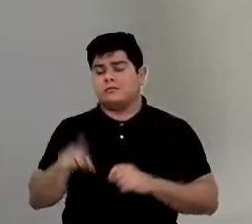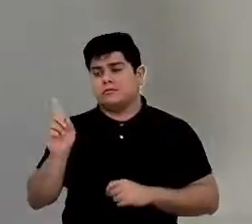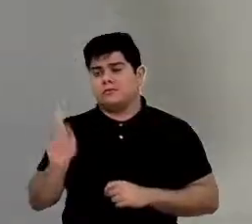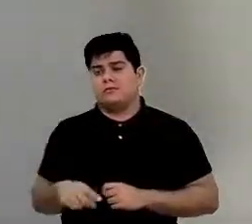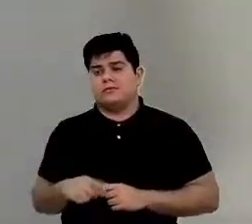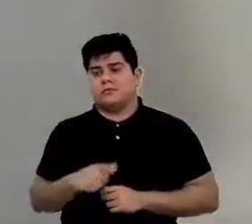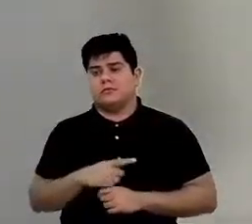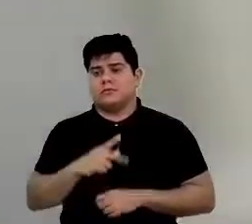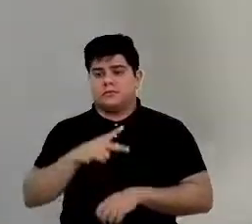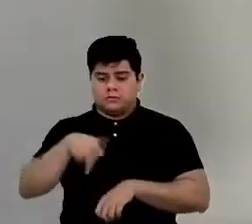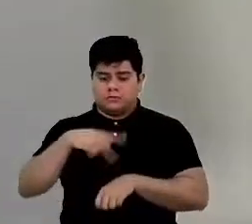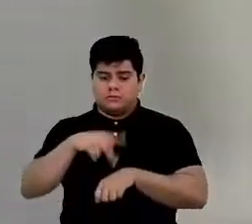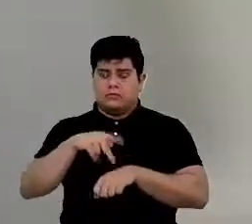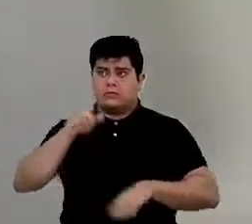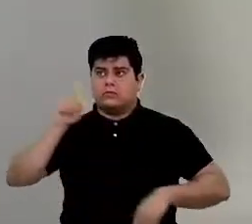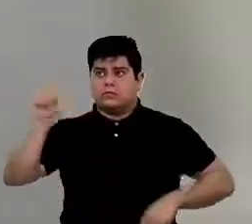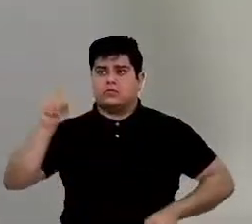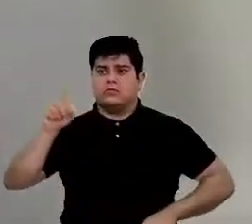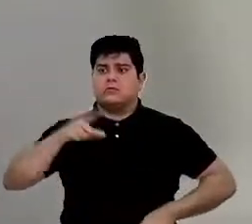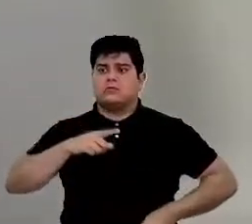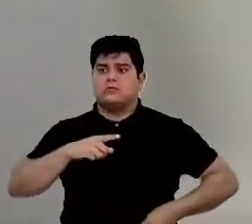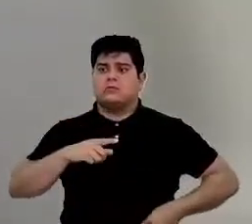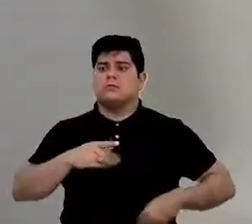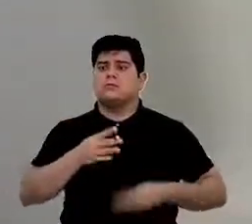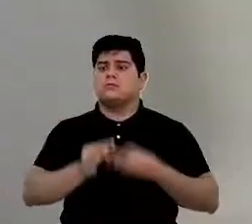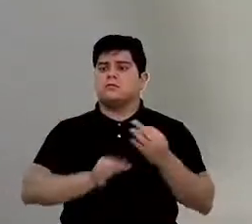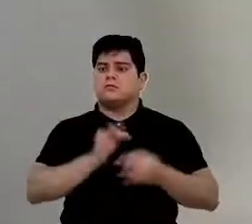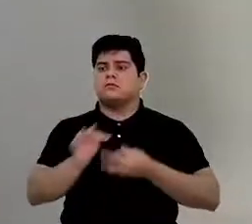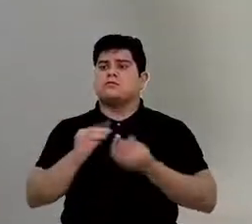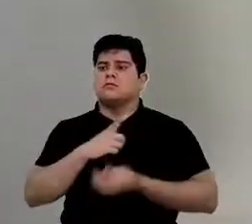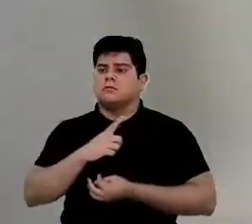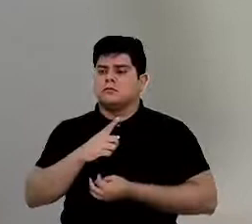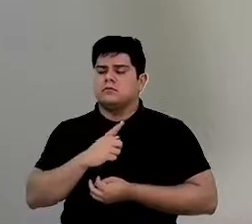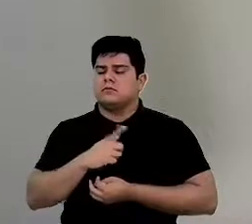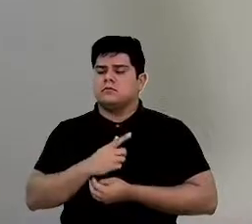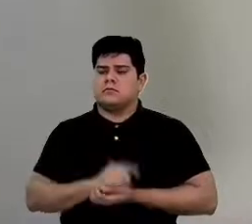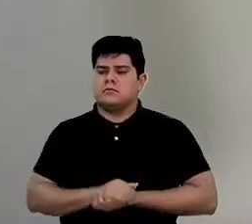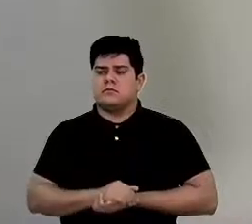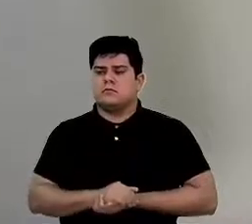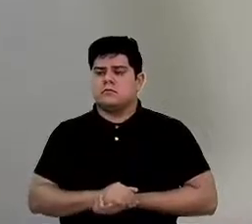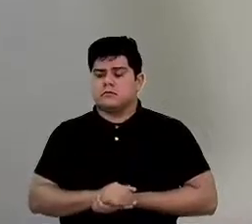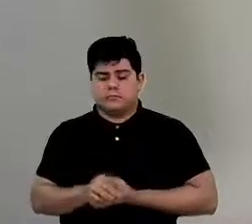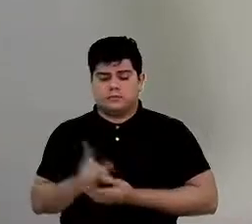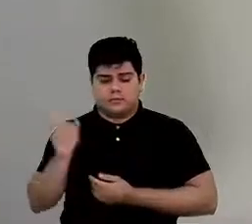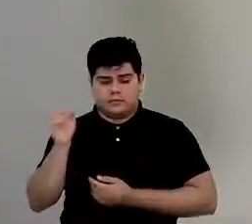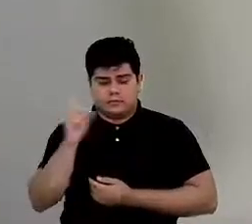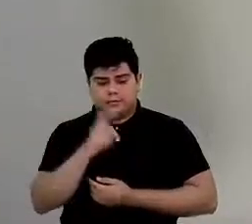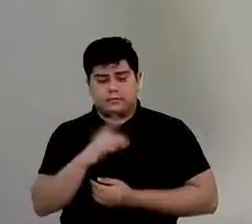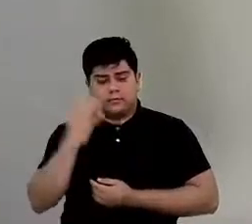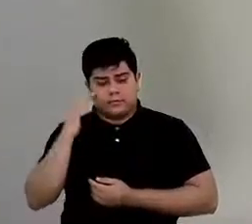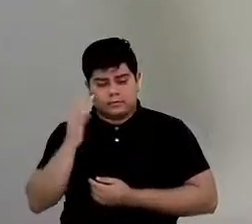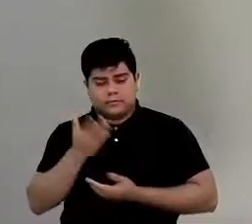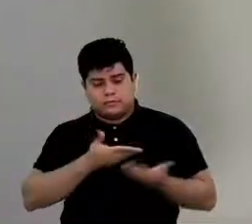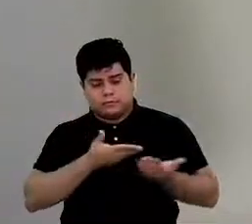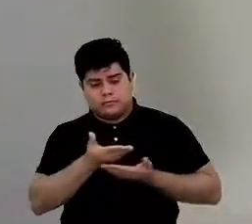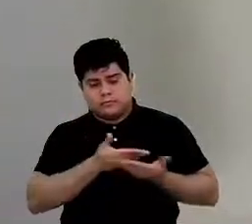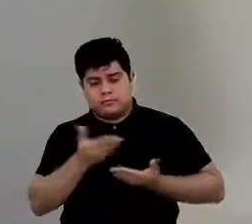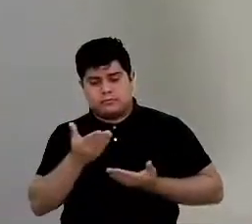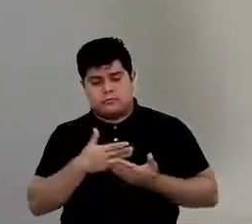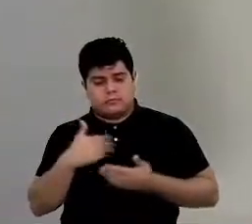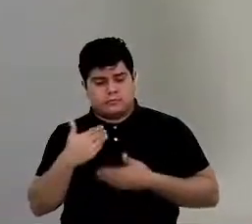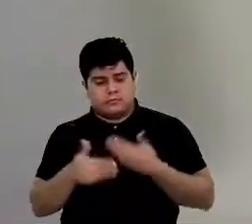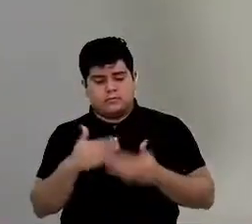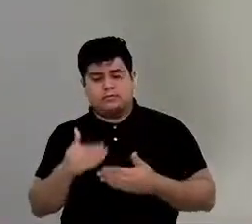mesmo em países que essa terapia, né, está disponível, essa dificuldade. Então, eu acho que essa interação e esses